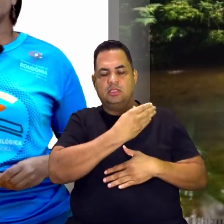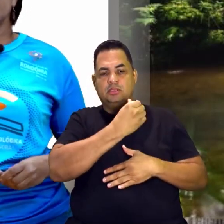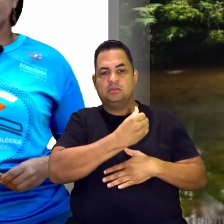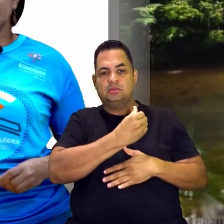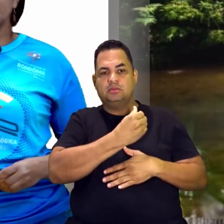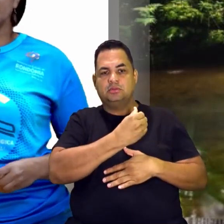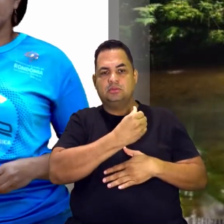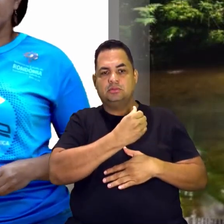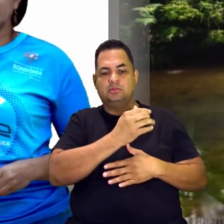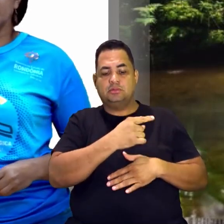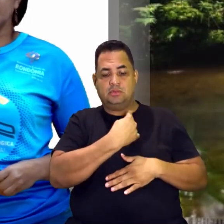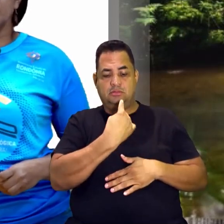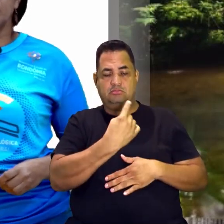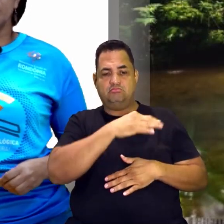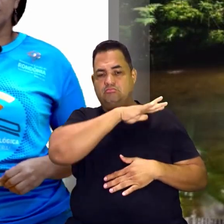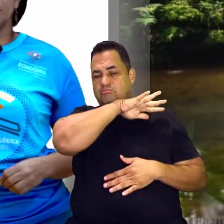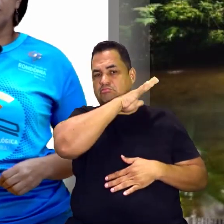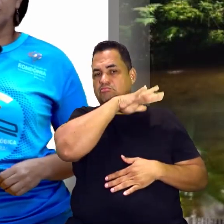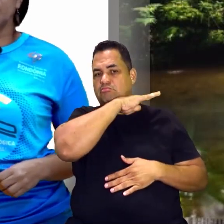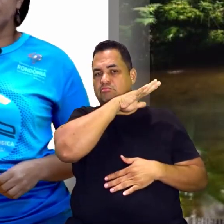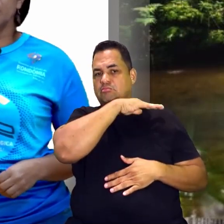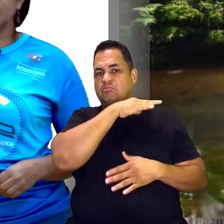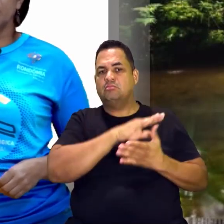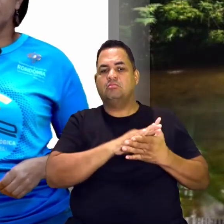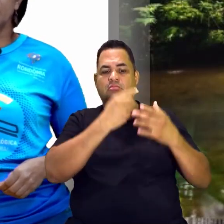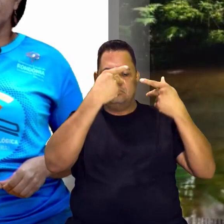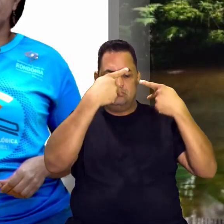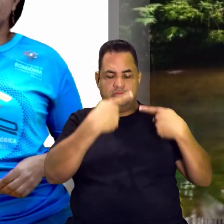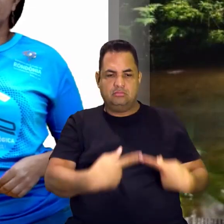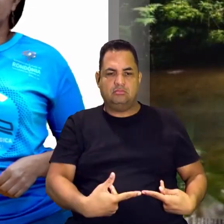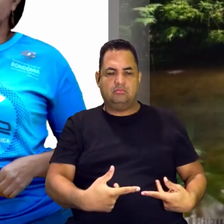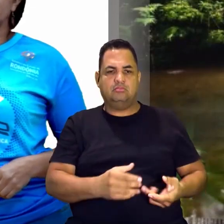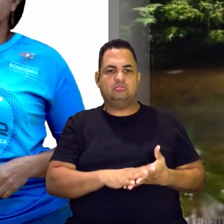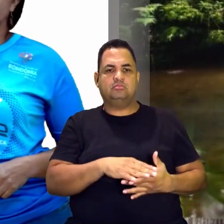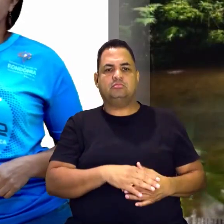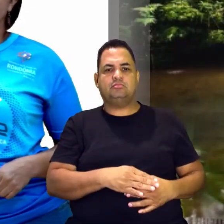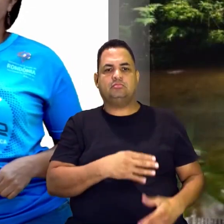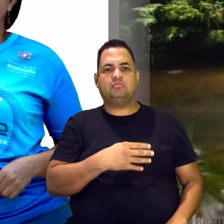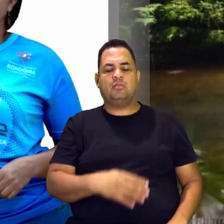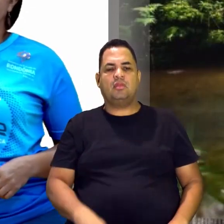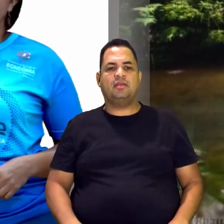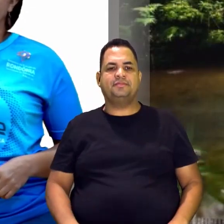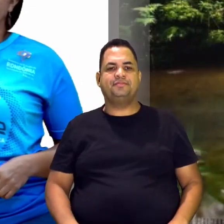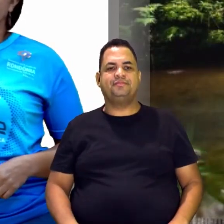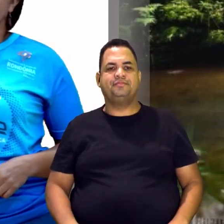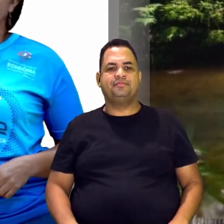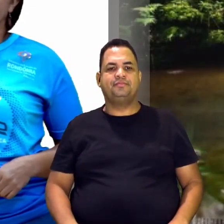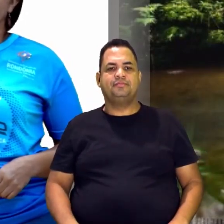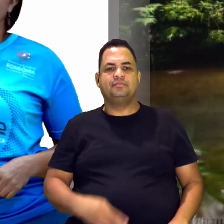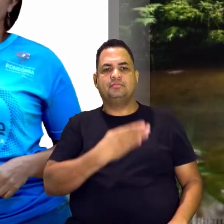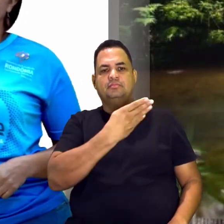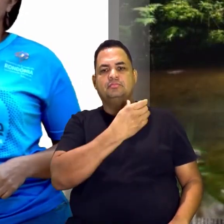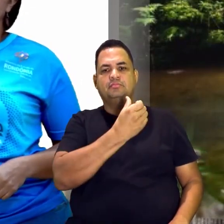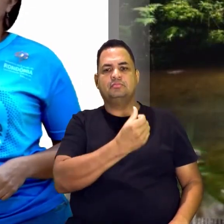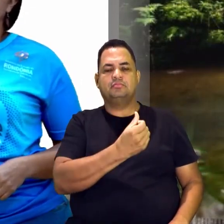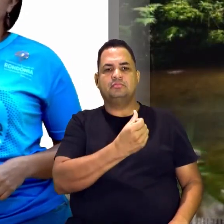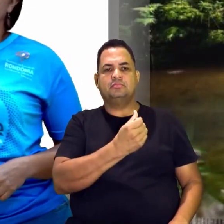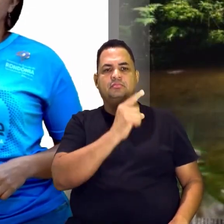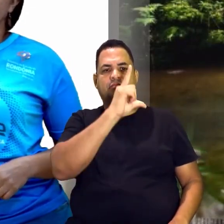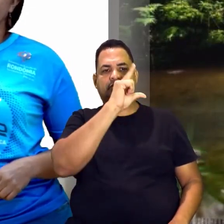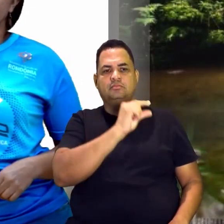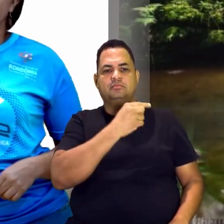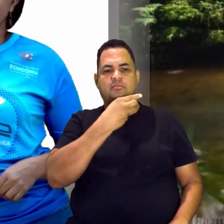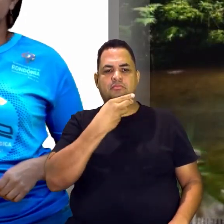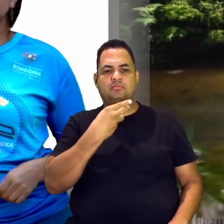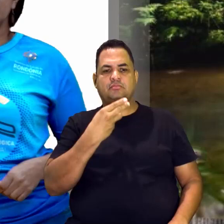46, no nosso caso, tá? Dos animais, dos seres humanos, ela vai pegar o 46 e reduzir